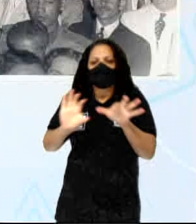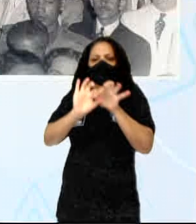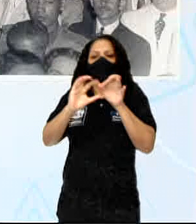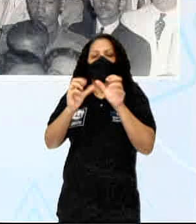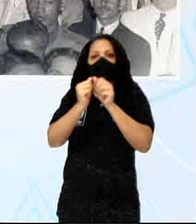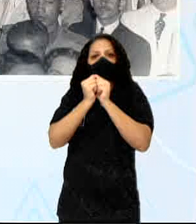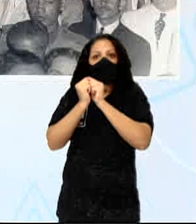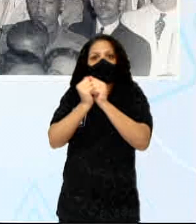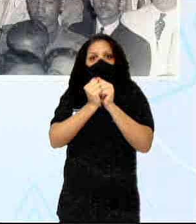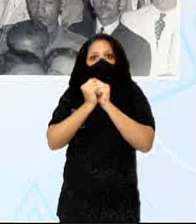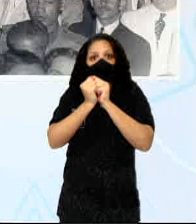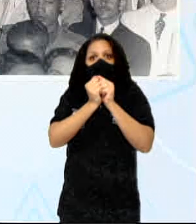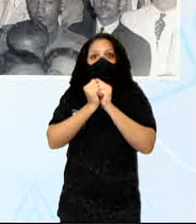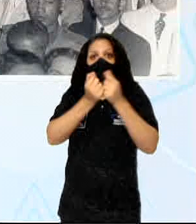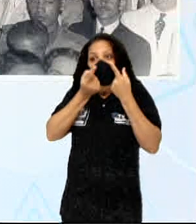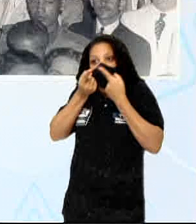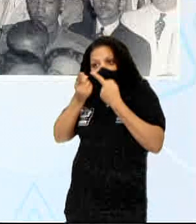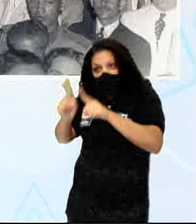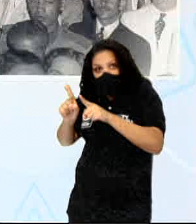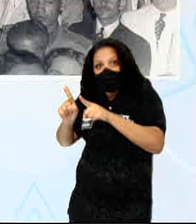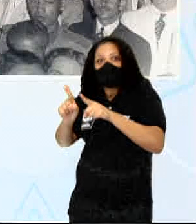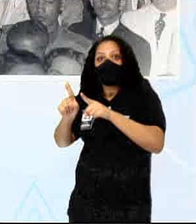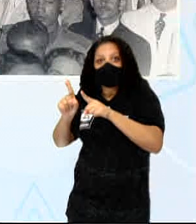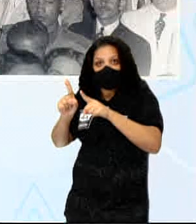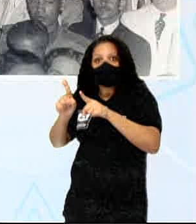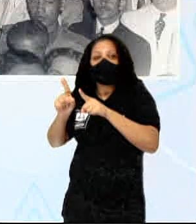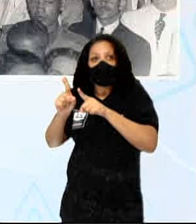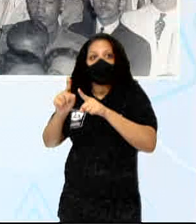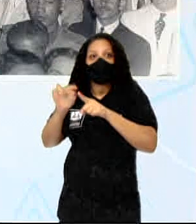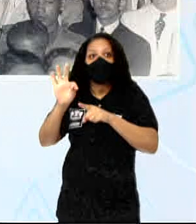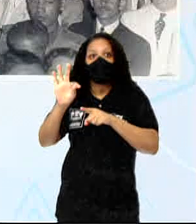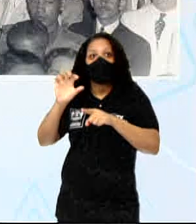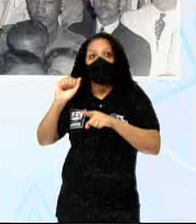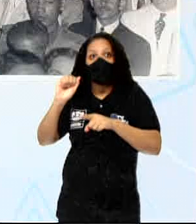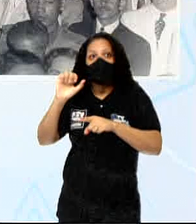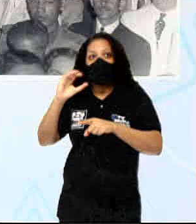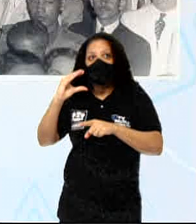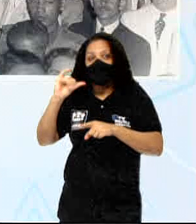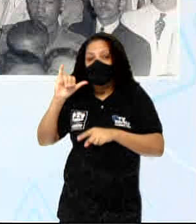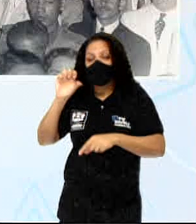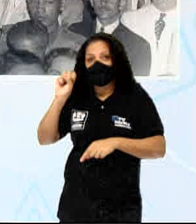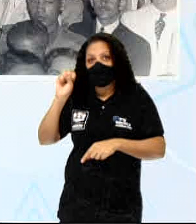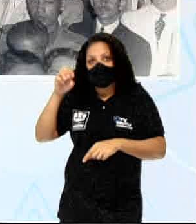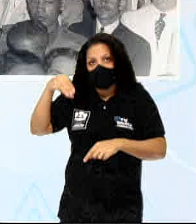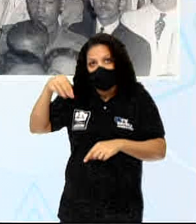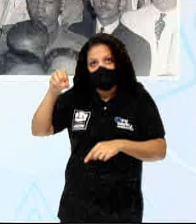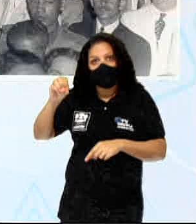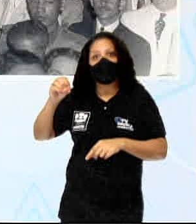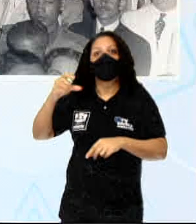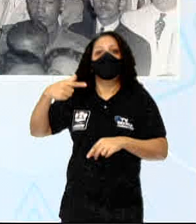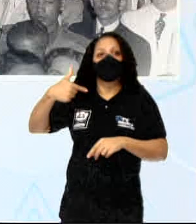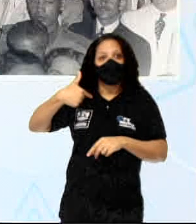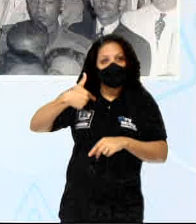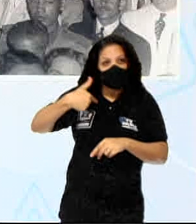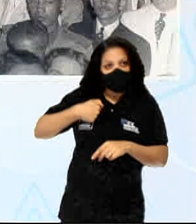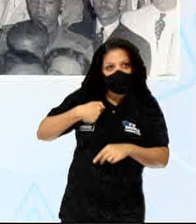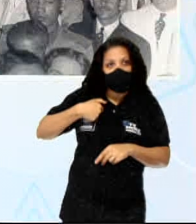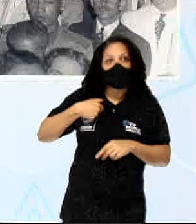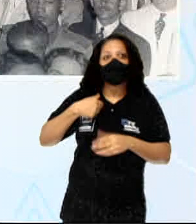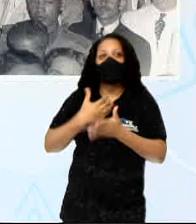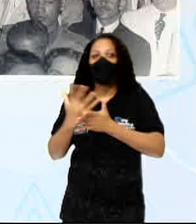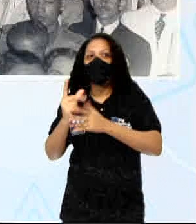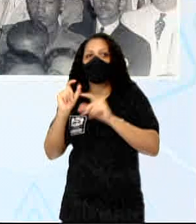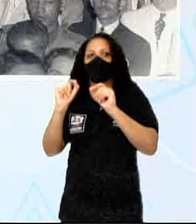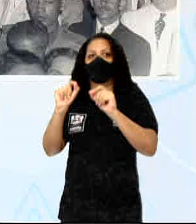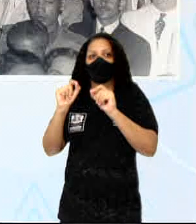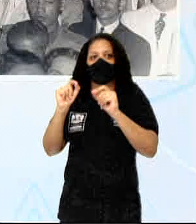fascismo interno. Vargas antecipou-se e liderou uma abertura democrática. Então ele estabeleceu o prazo para a eleição, concedeu anistia